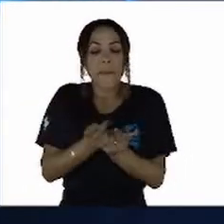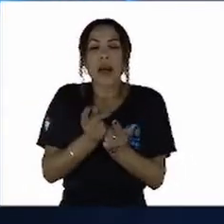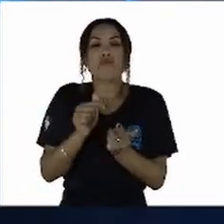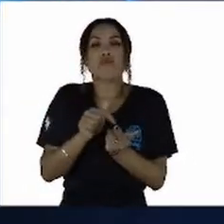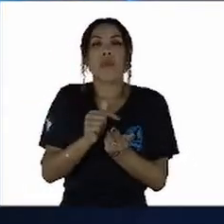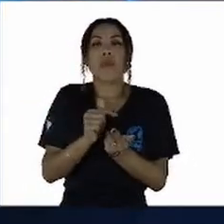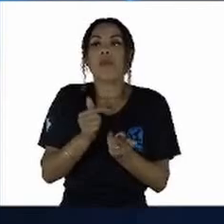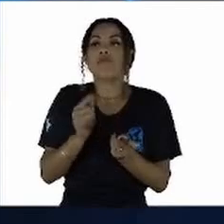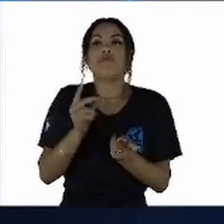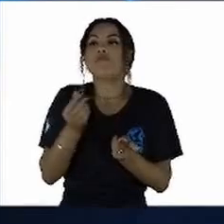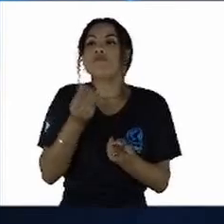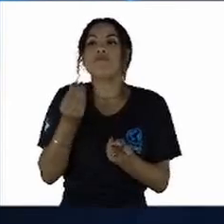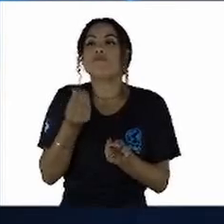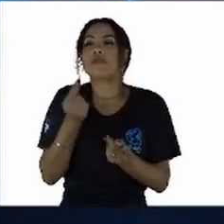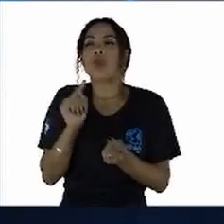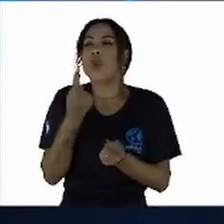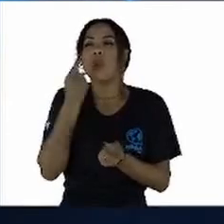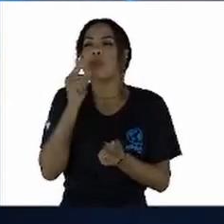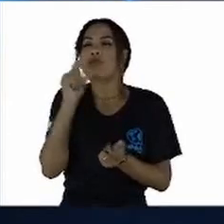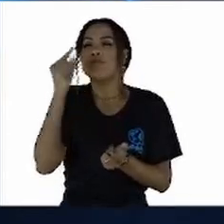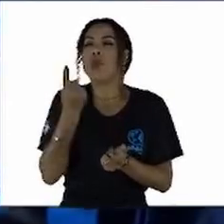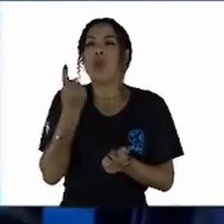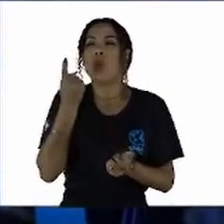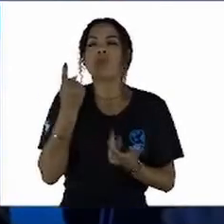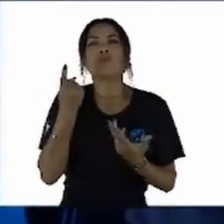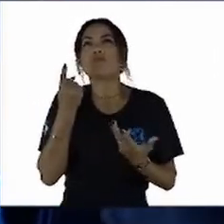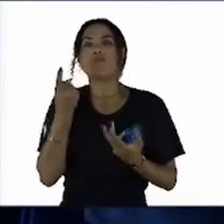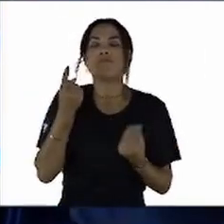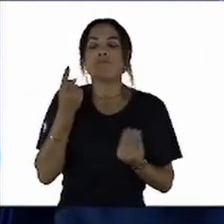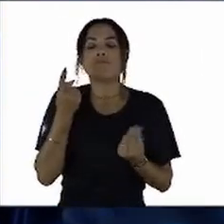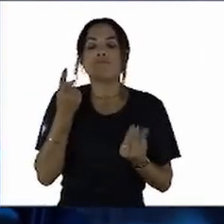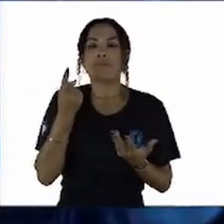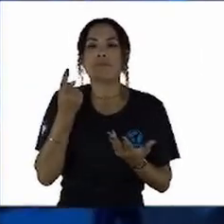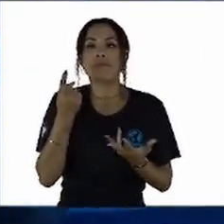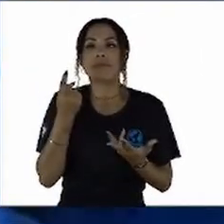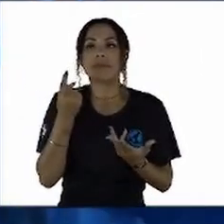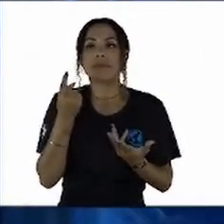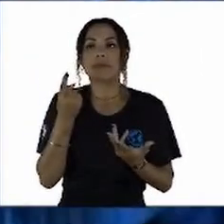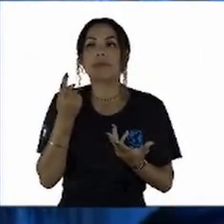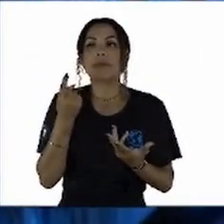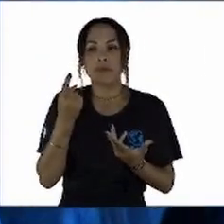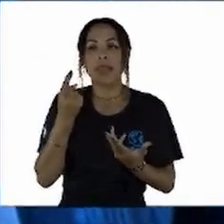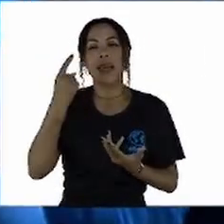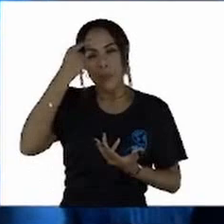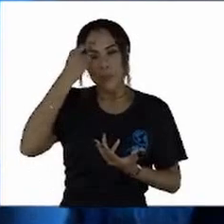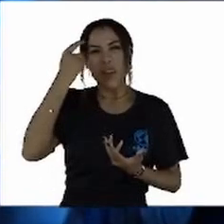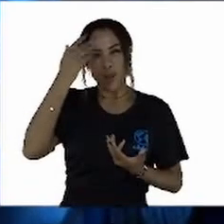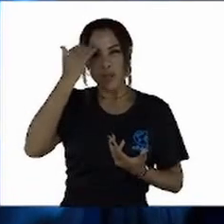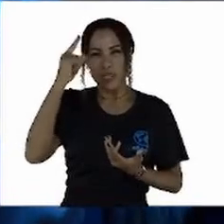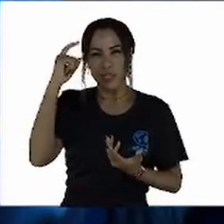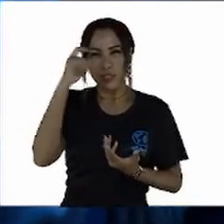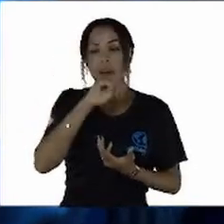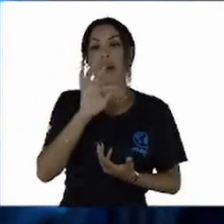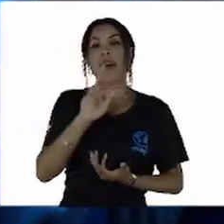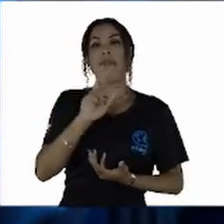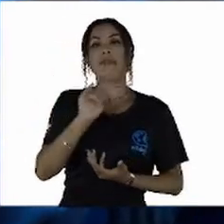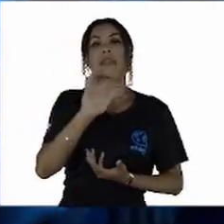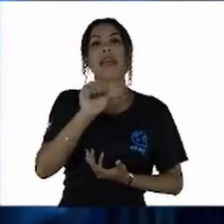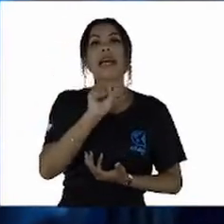agora. Um prato que você escolheria. É, pensa, eu sei que é difícil, fricassê. São